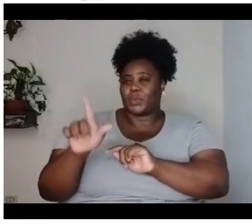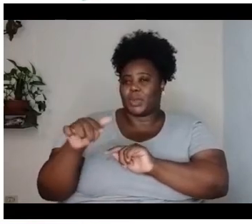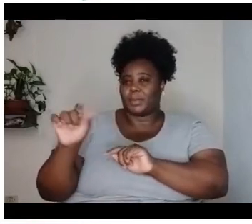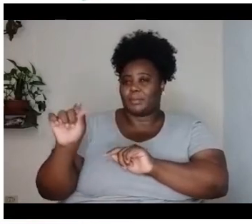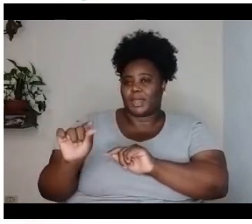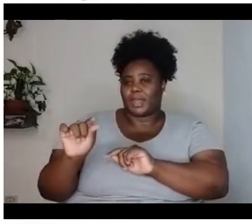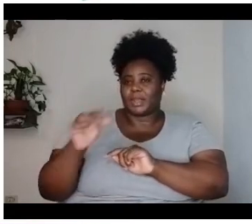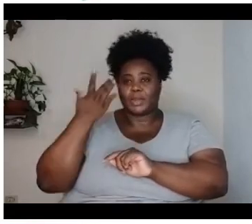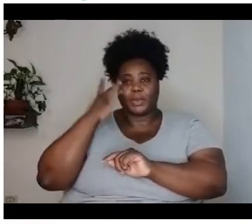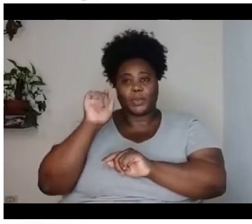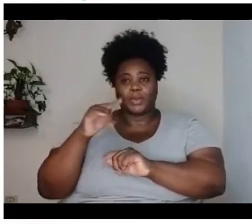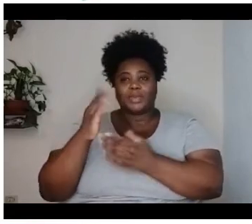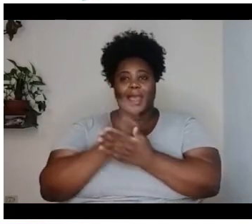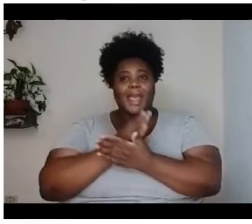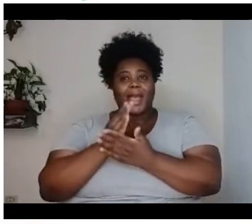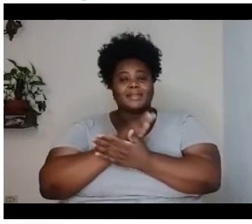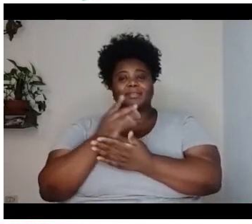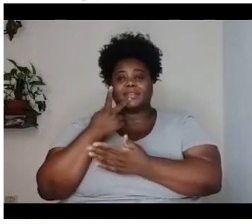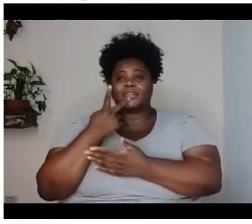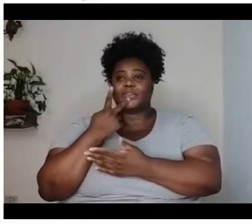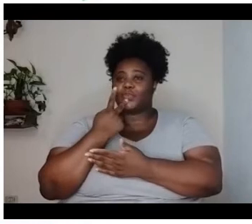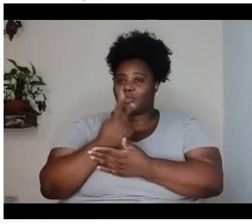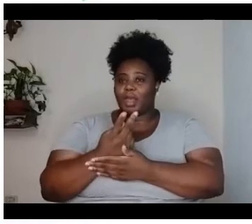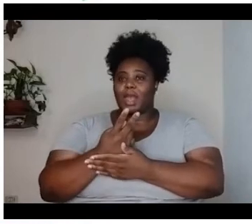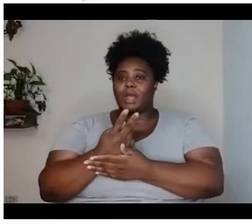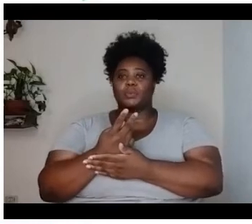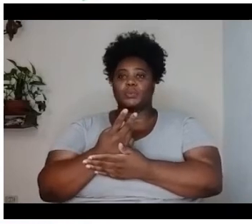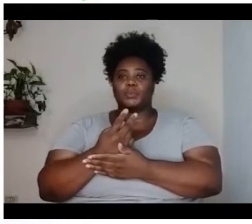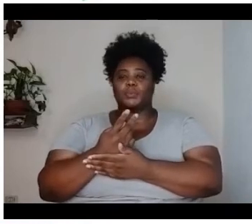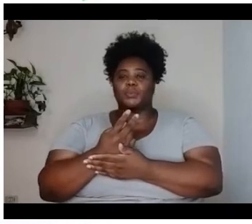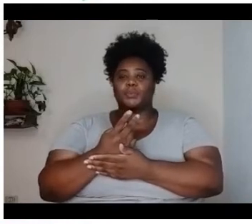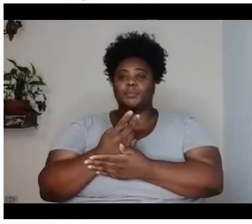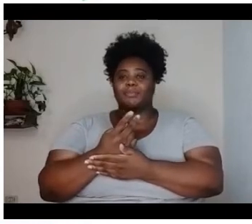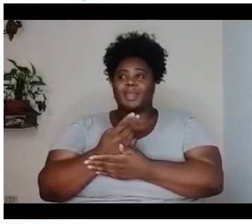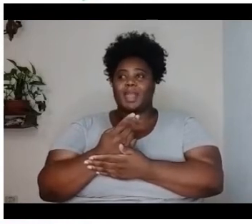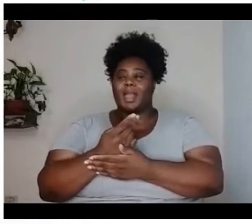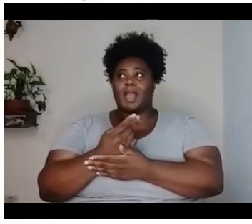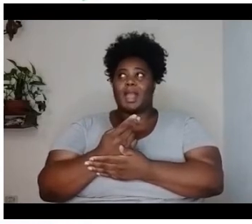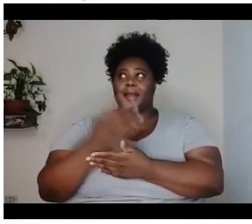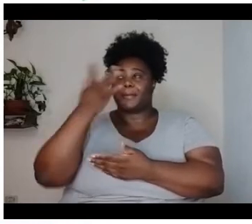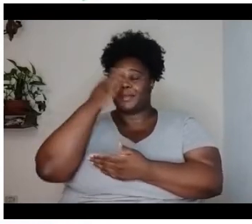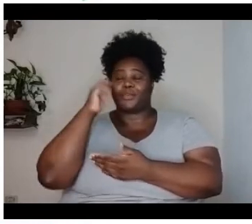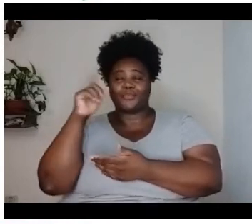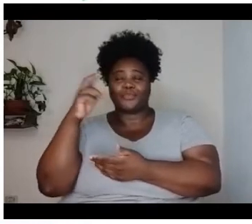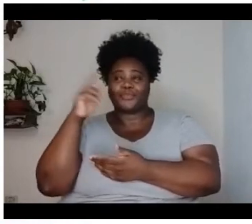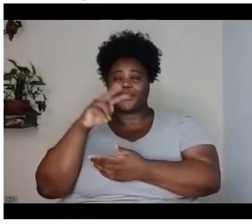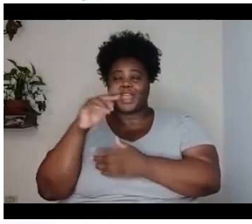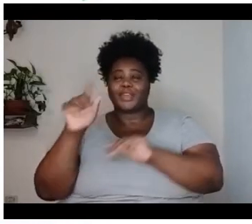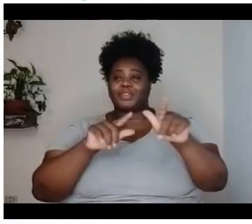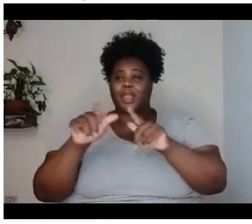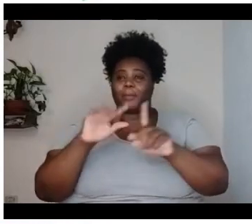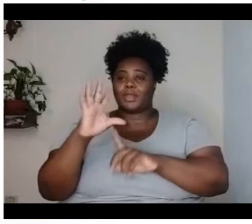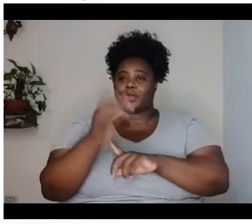sabe? Eu, às vezes, ouço algumas críticas sobre trabalhos de artistas, até mesmo sobre alguns trabalhos